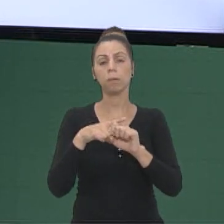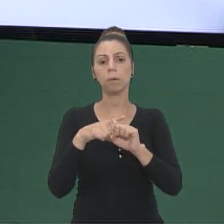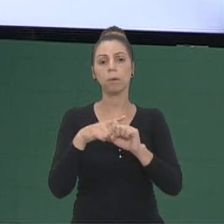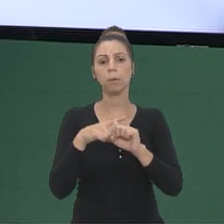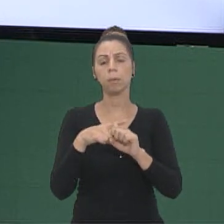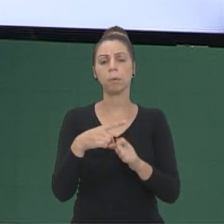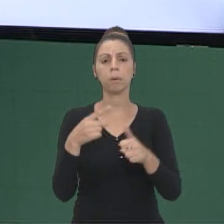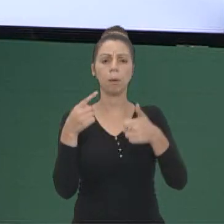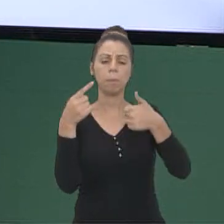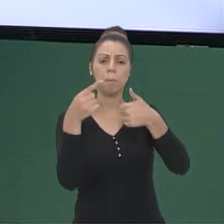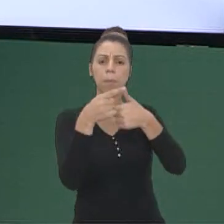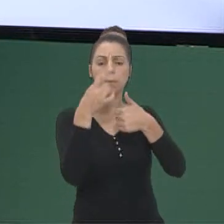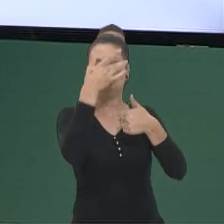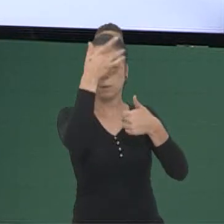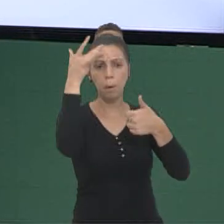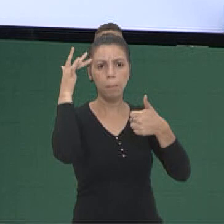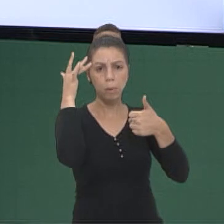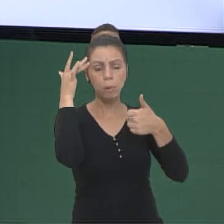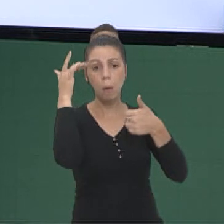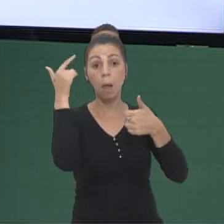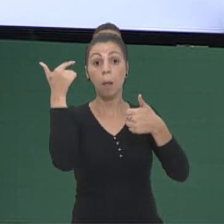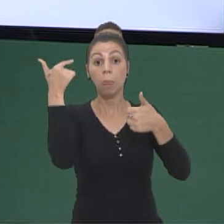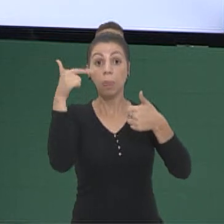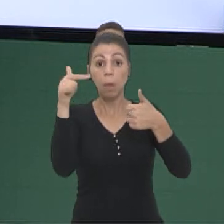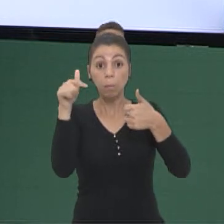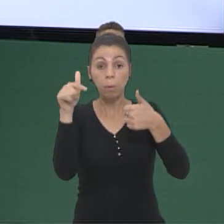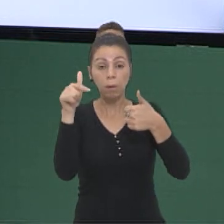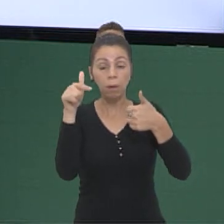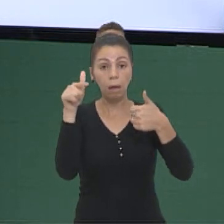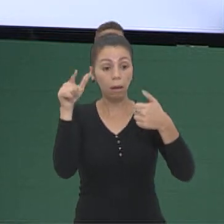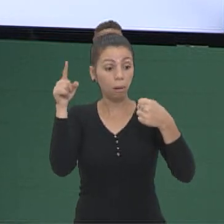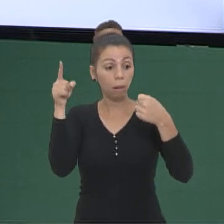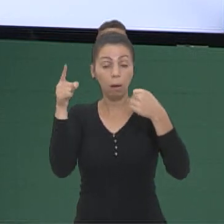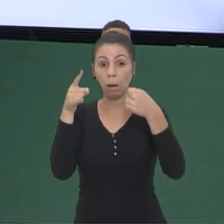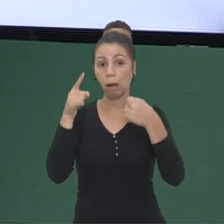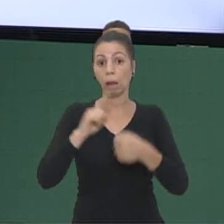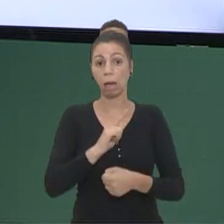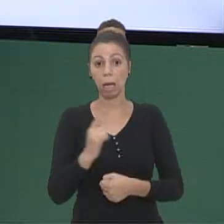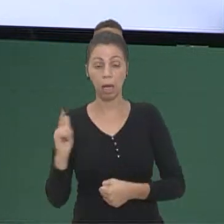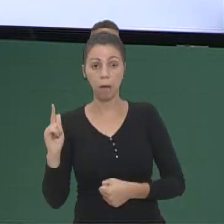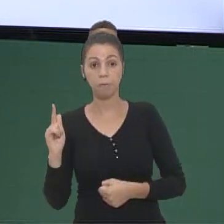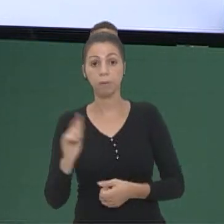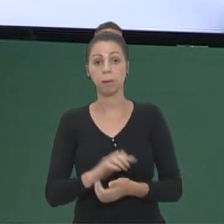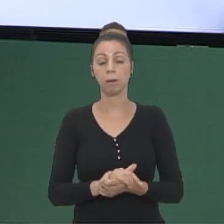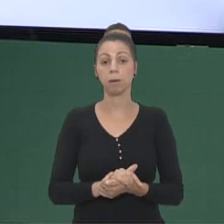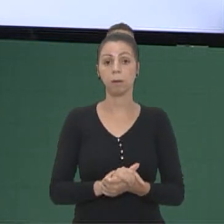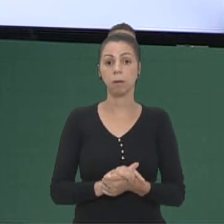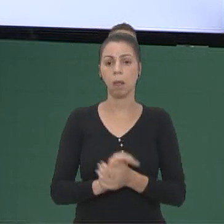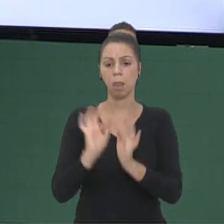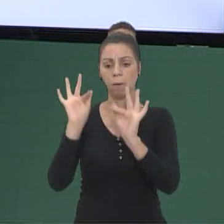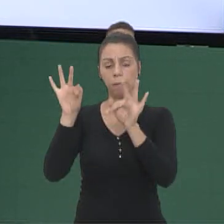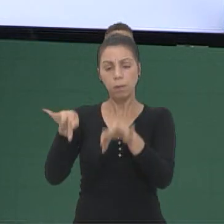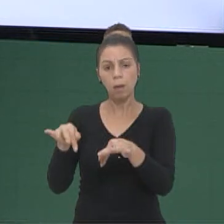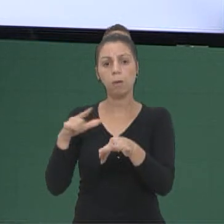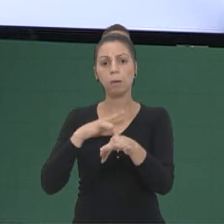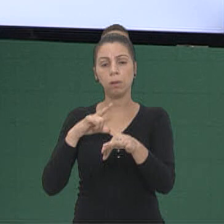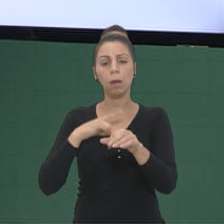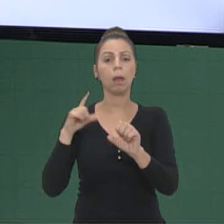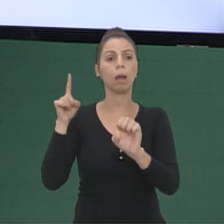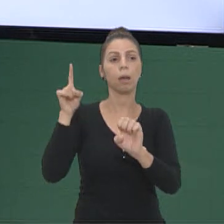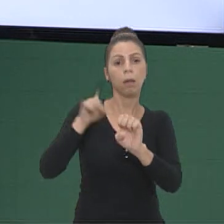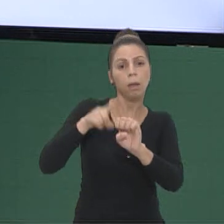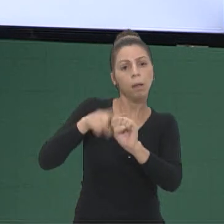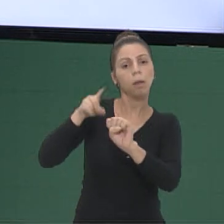nos outros, nós não temos acentuação gráfica, ok? As demais terminações, sim, nós vamos acentuar